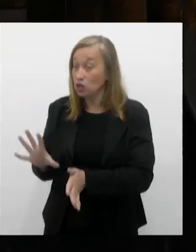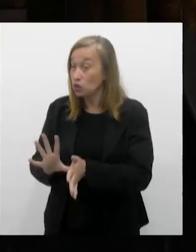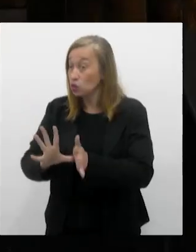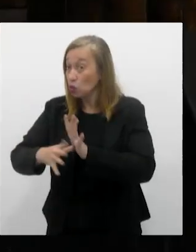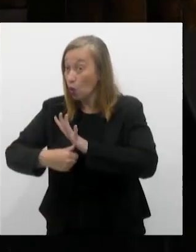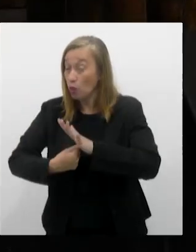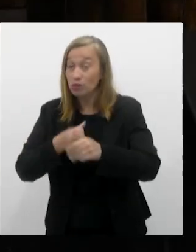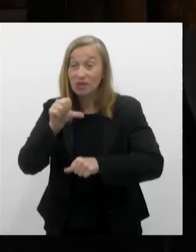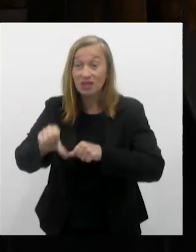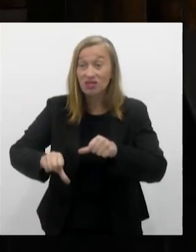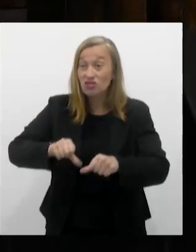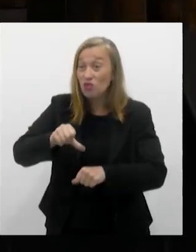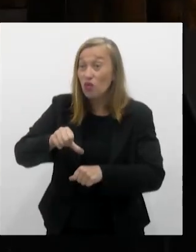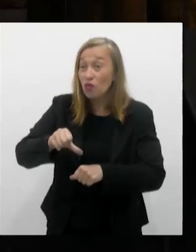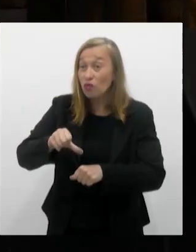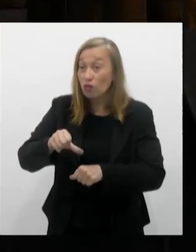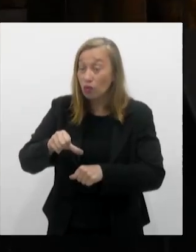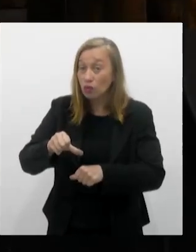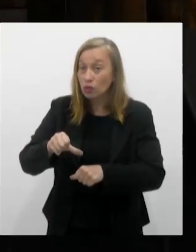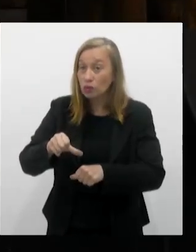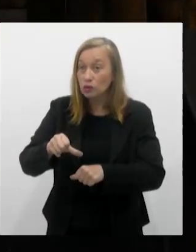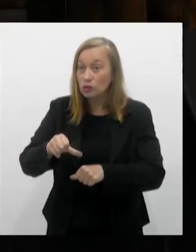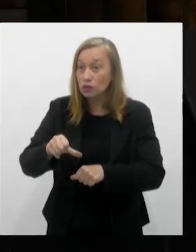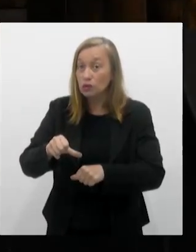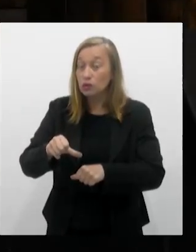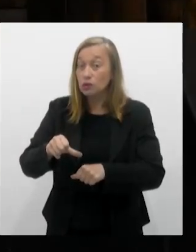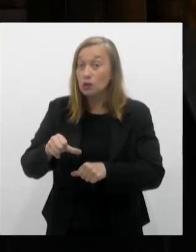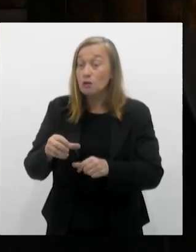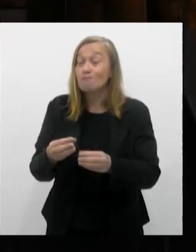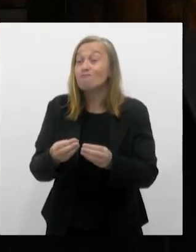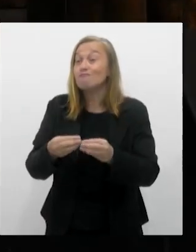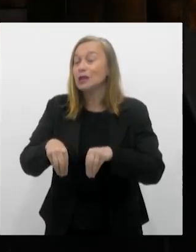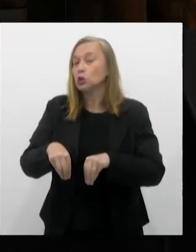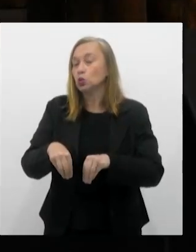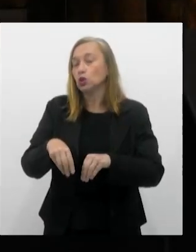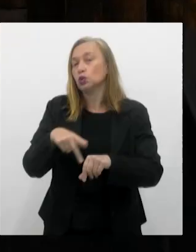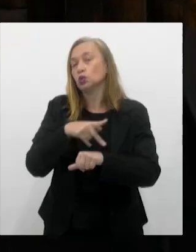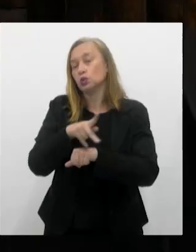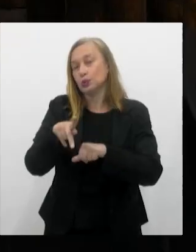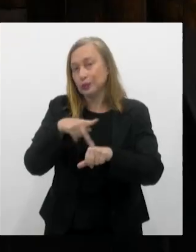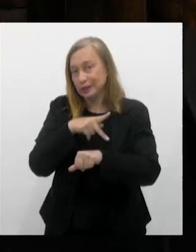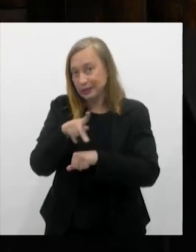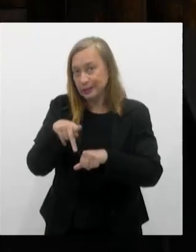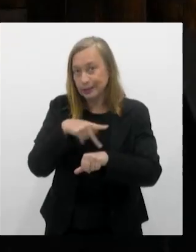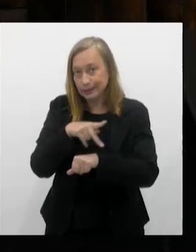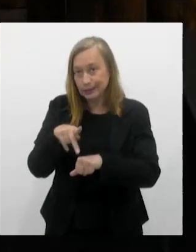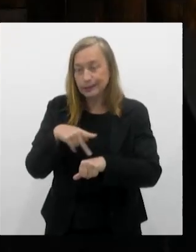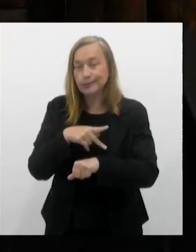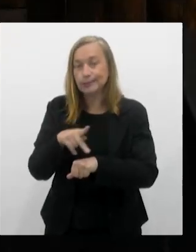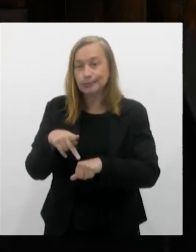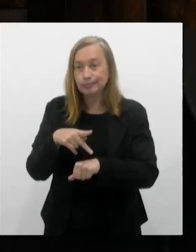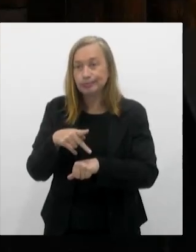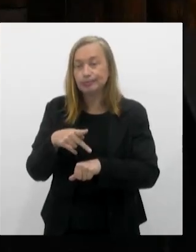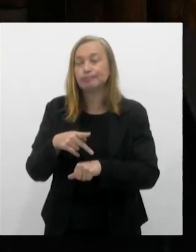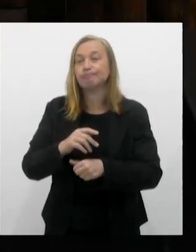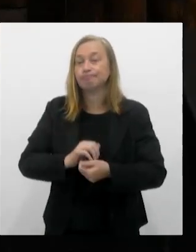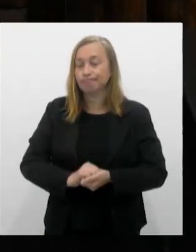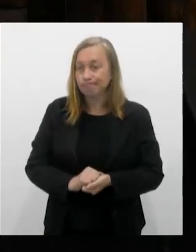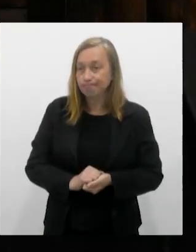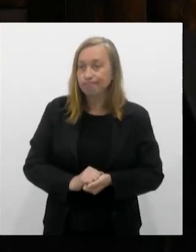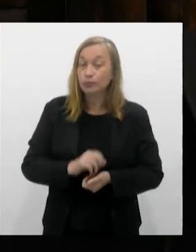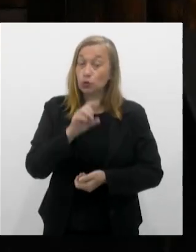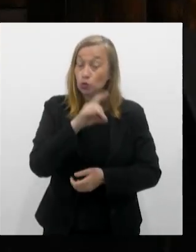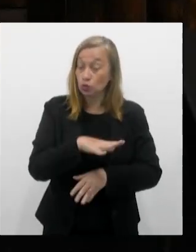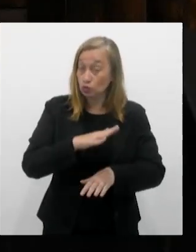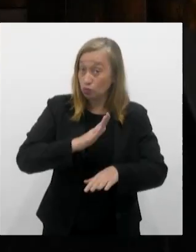transformou no maior escândalo desse país no sistema financeiro nos últimos